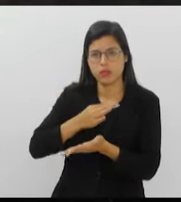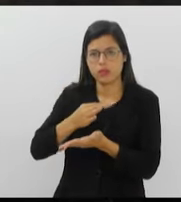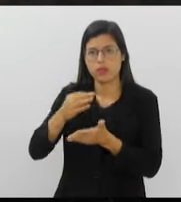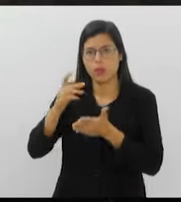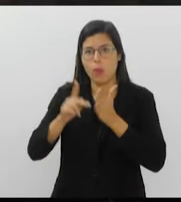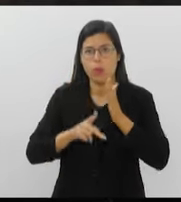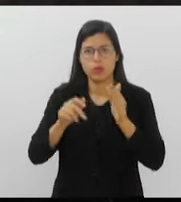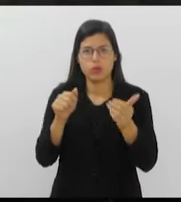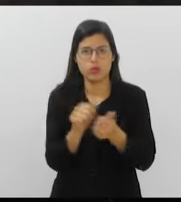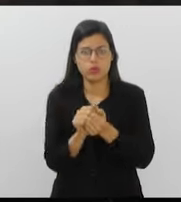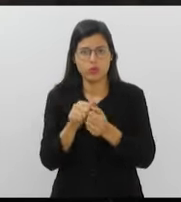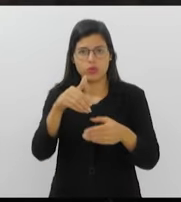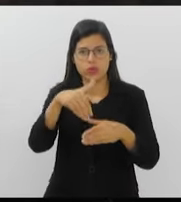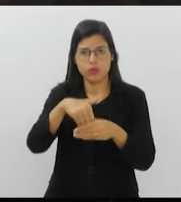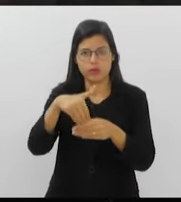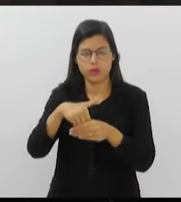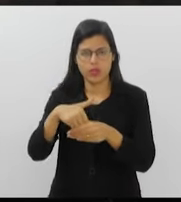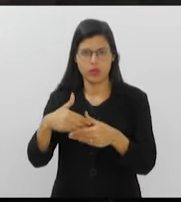junto para ser votado aqui.